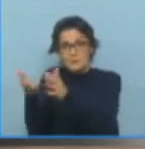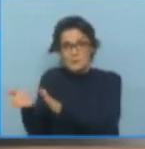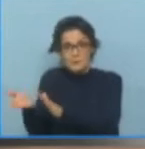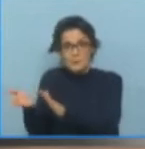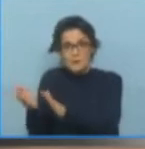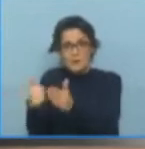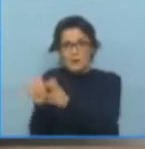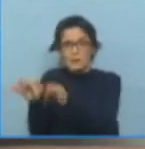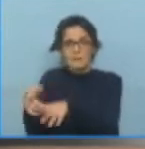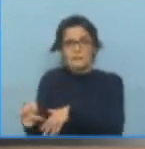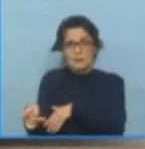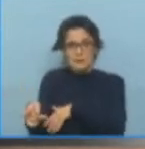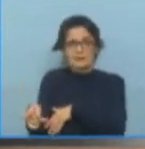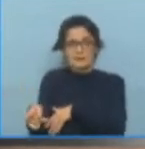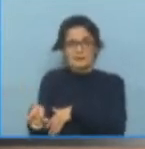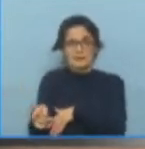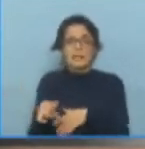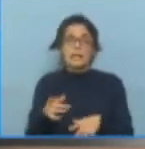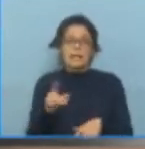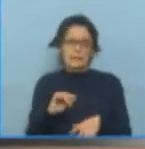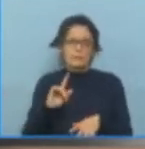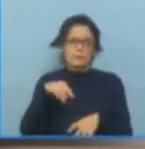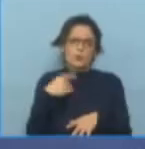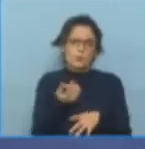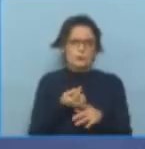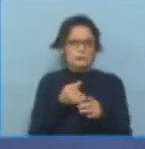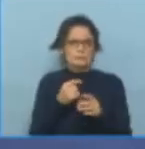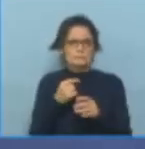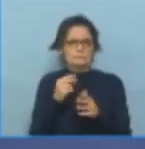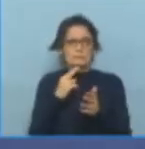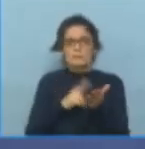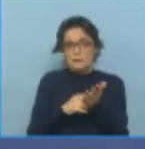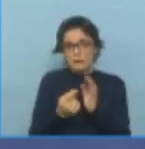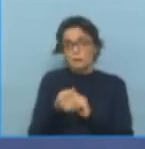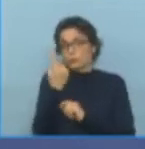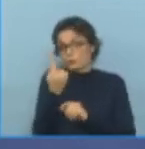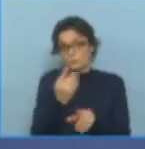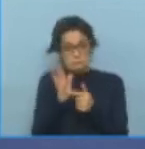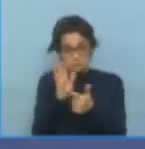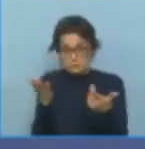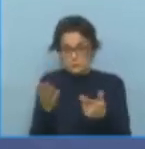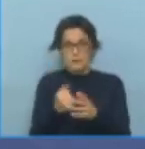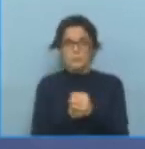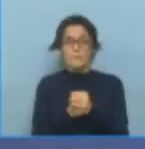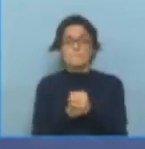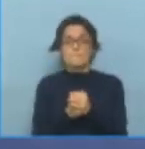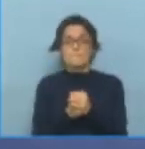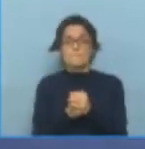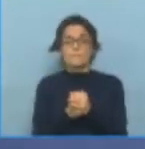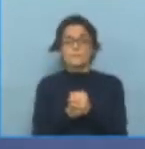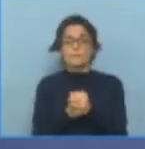releva de outras importâncias ligadas ao morrer, como é, por exemplo,